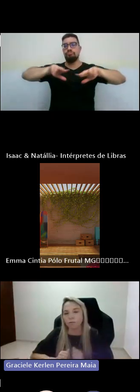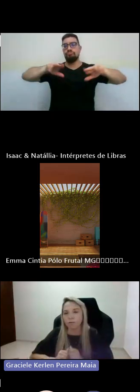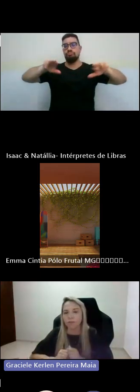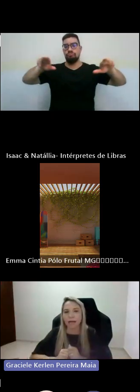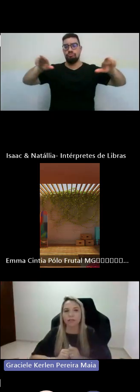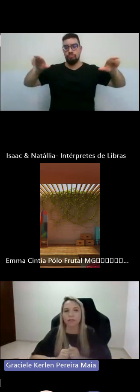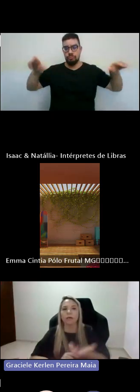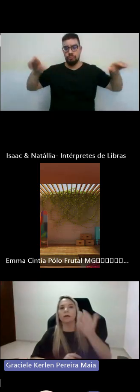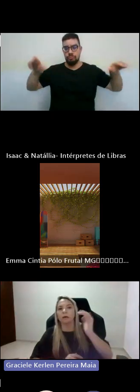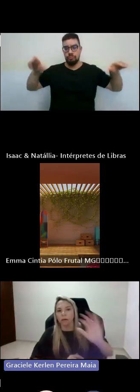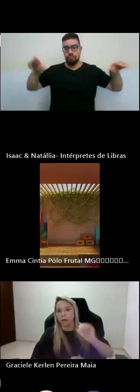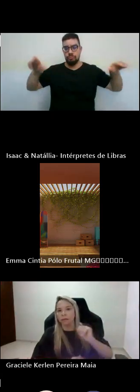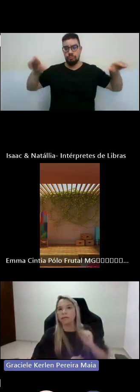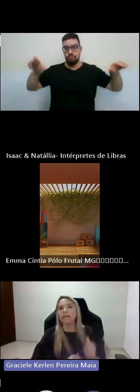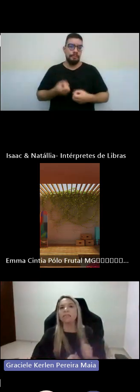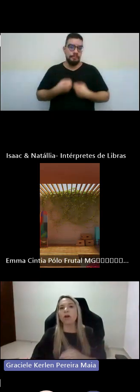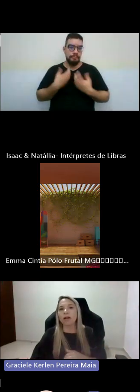a produtividade.